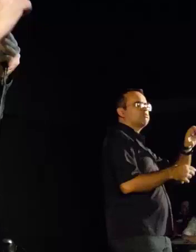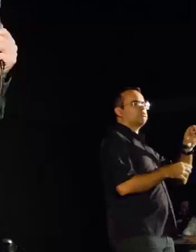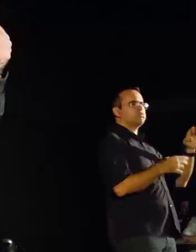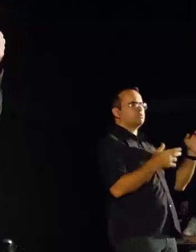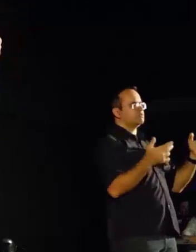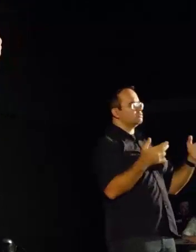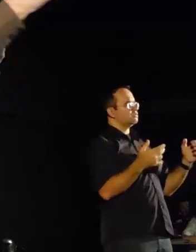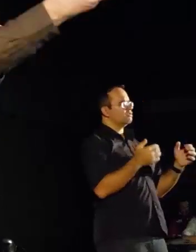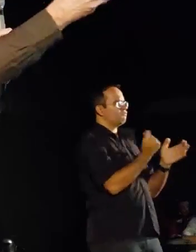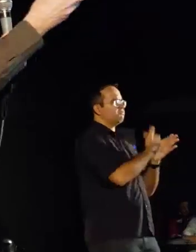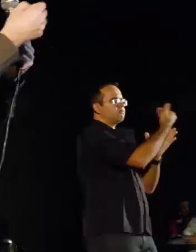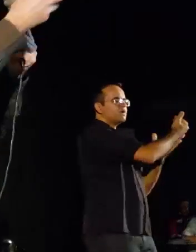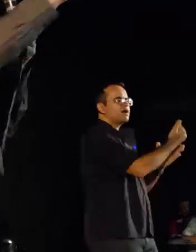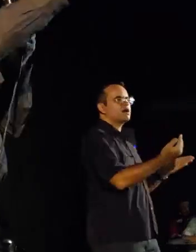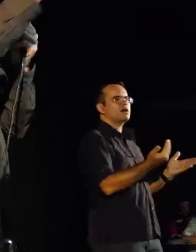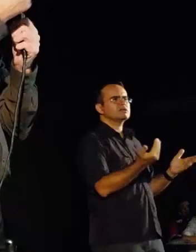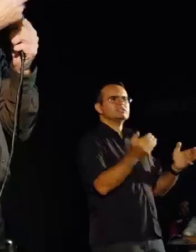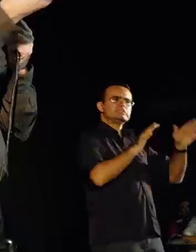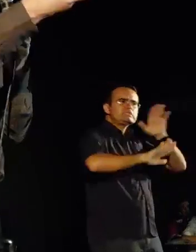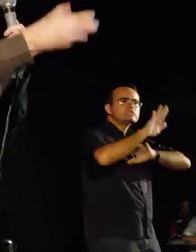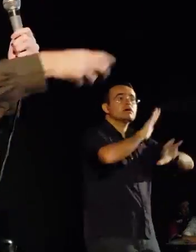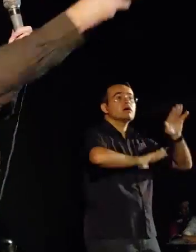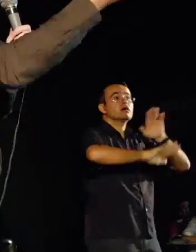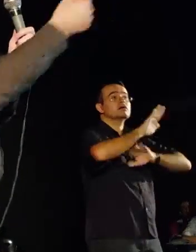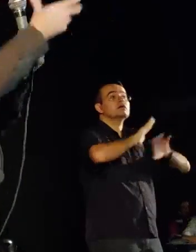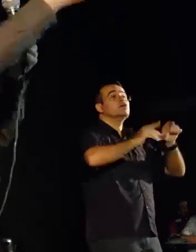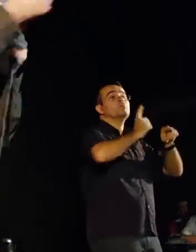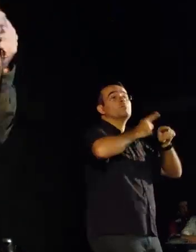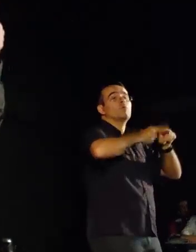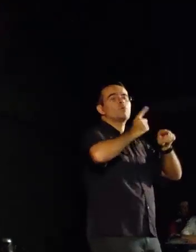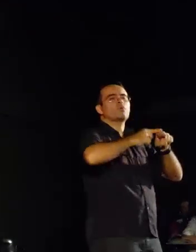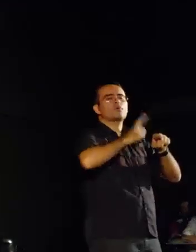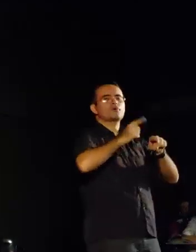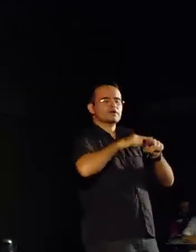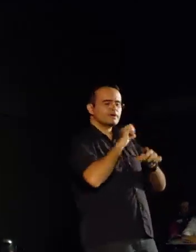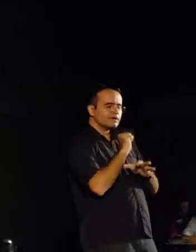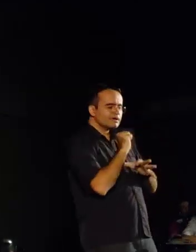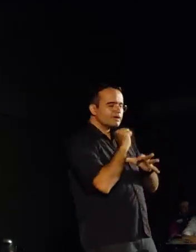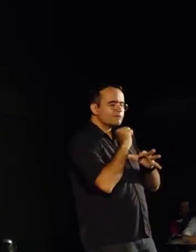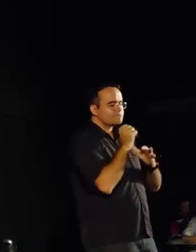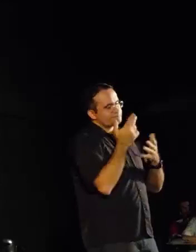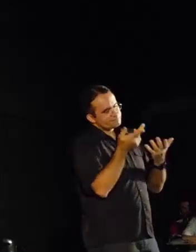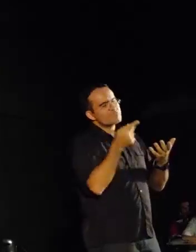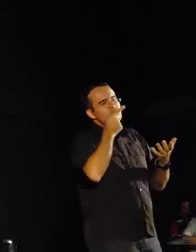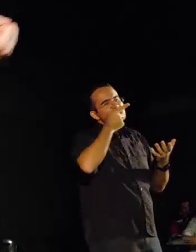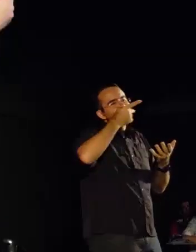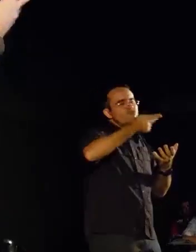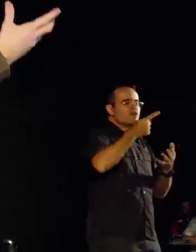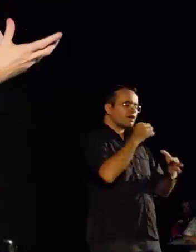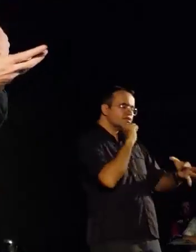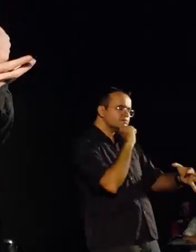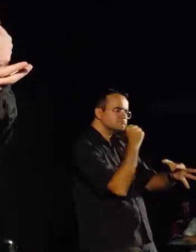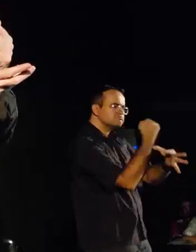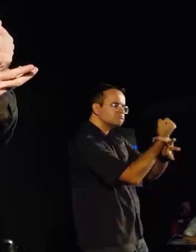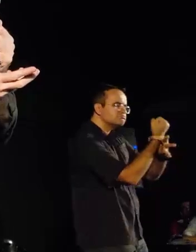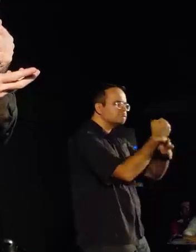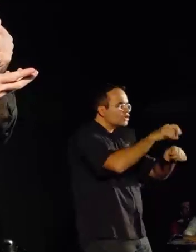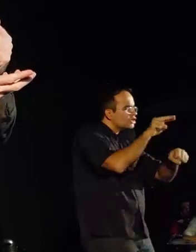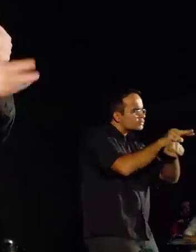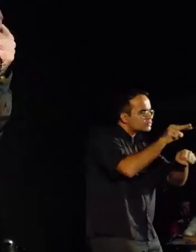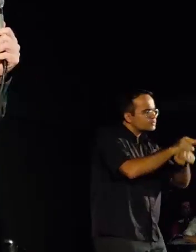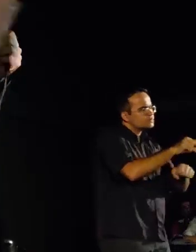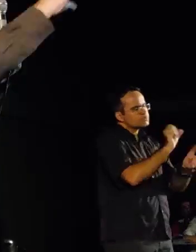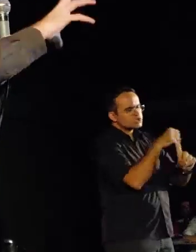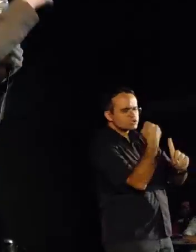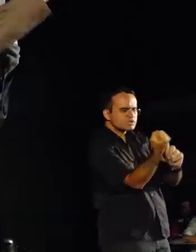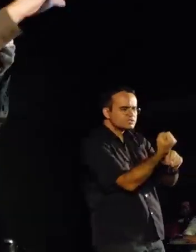econômico que traz elementos de assistência e segurança social que são roubados da esquerda. É